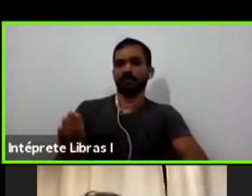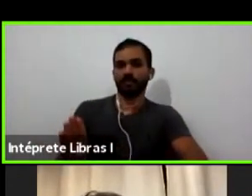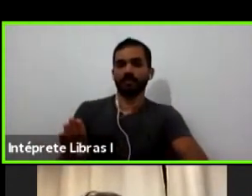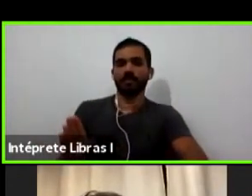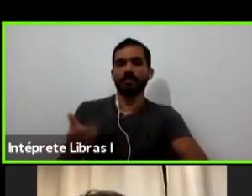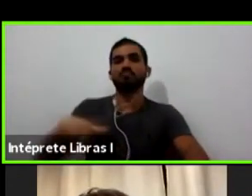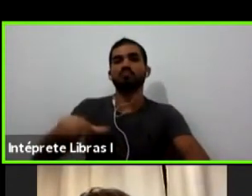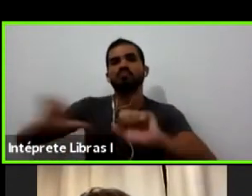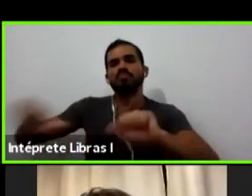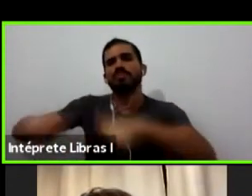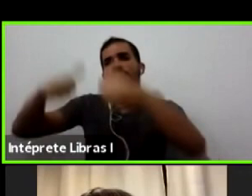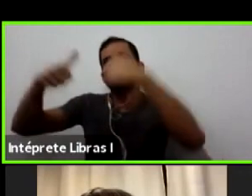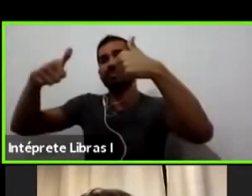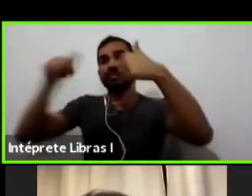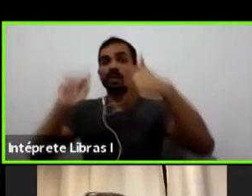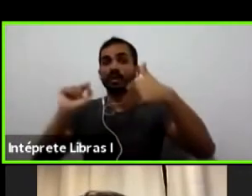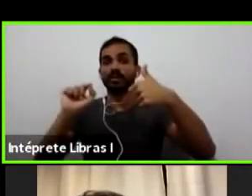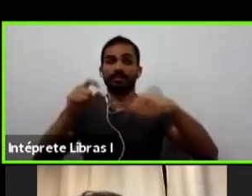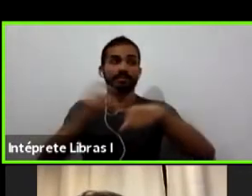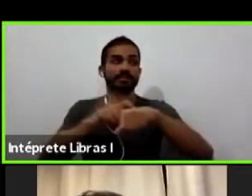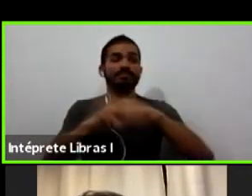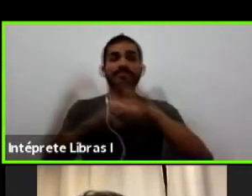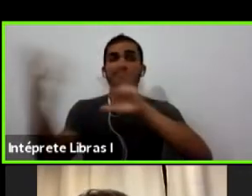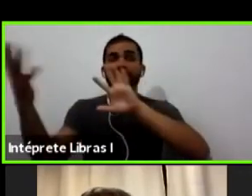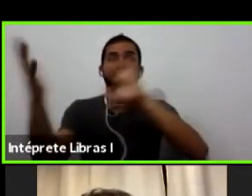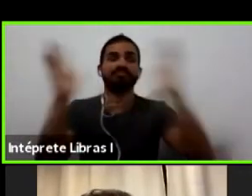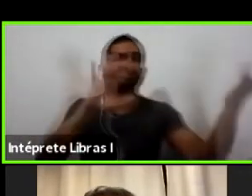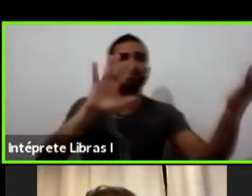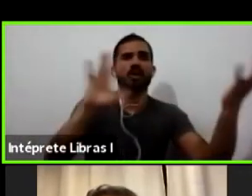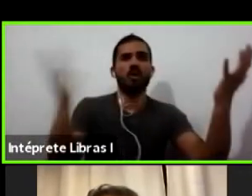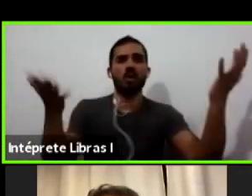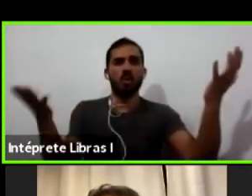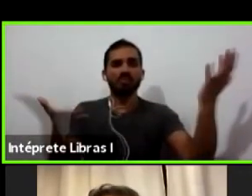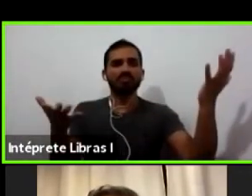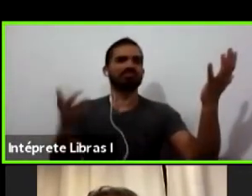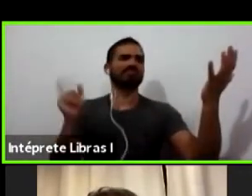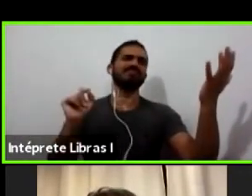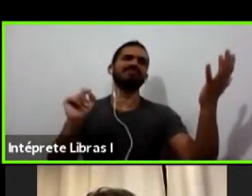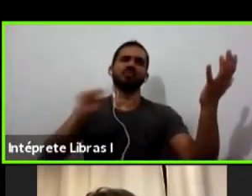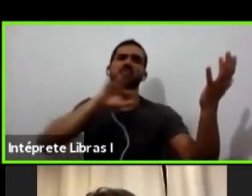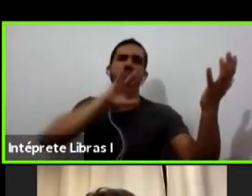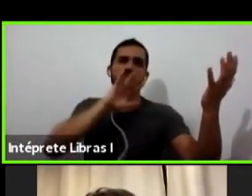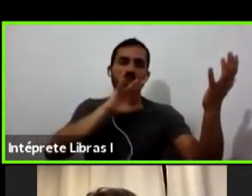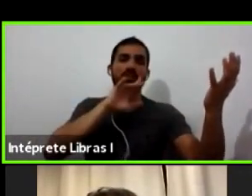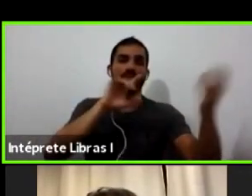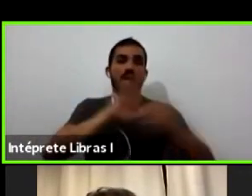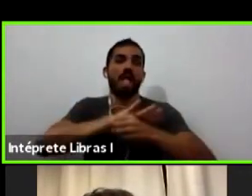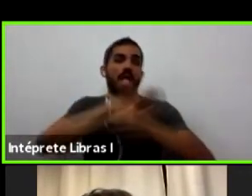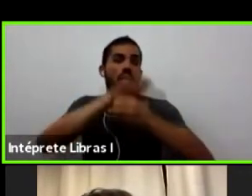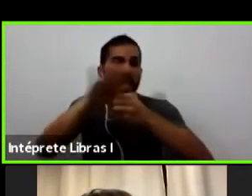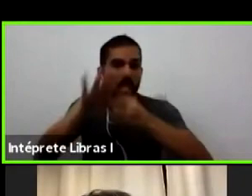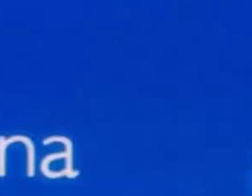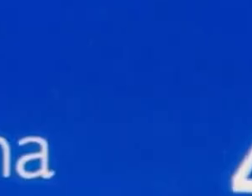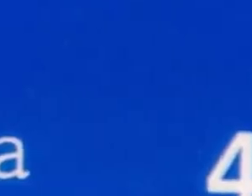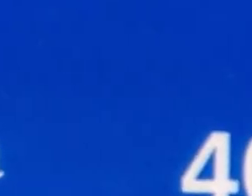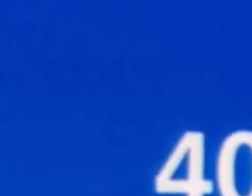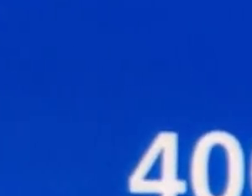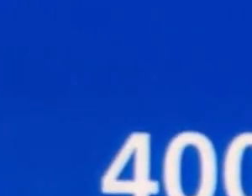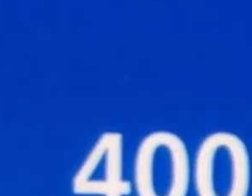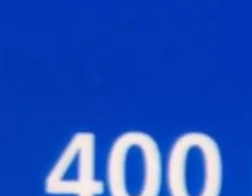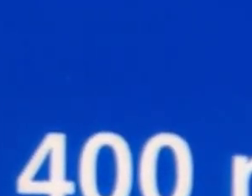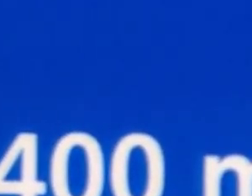melhorar esse cenário que no momento é um cenário dp colaço e colapso na maioria das cidades brasileiras